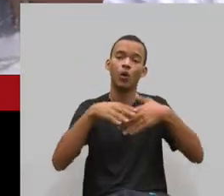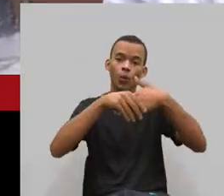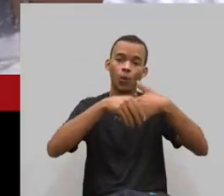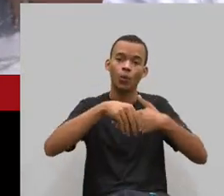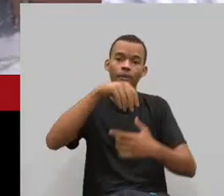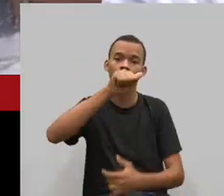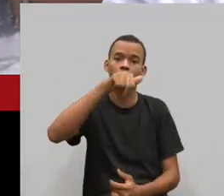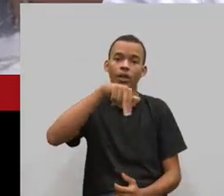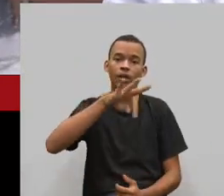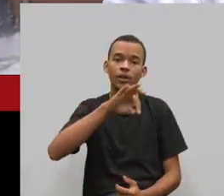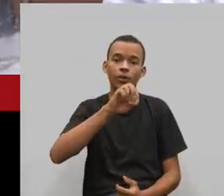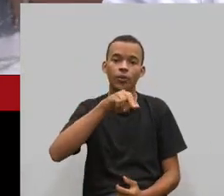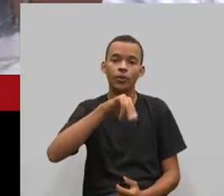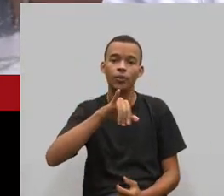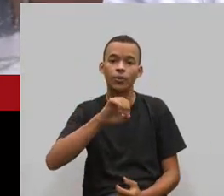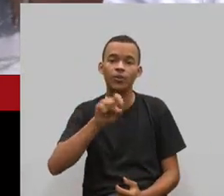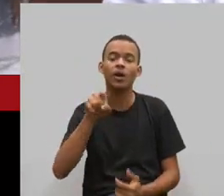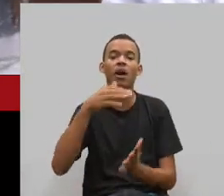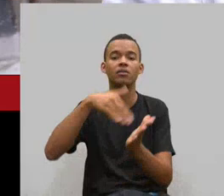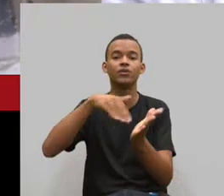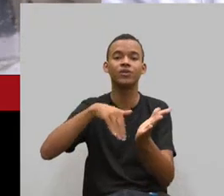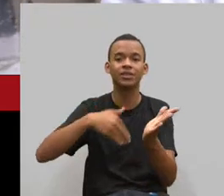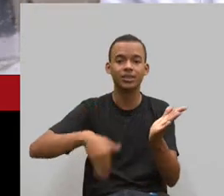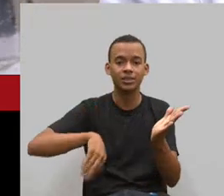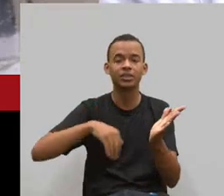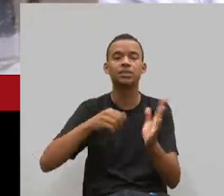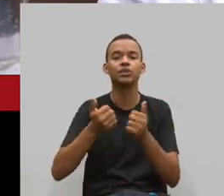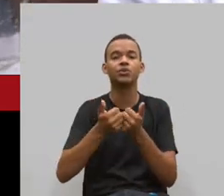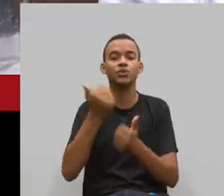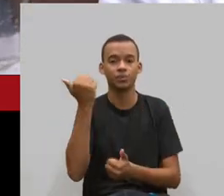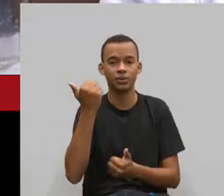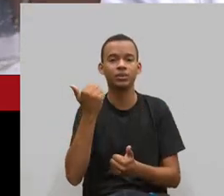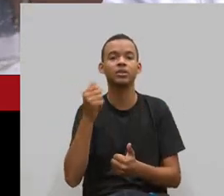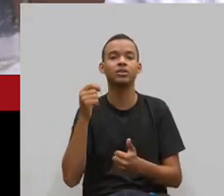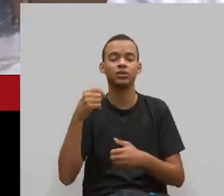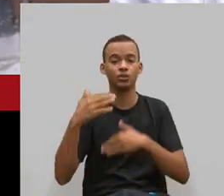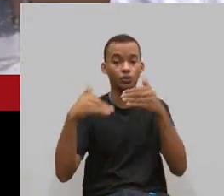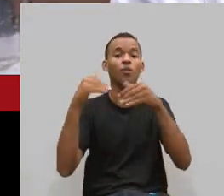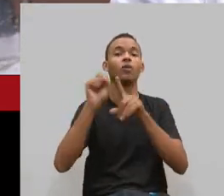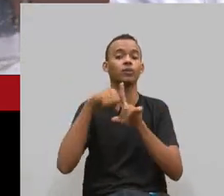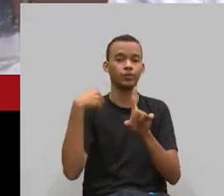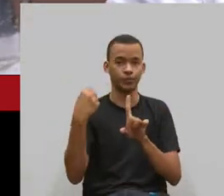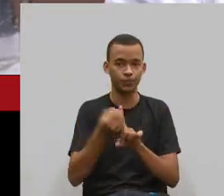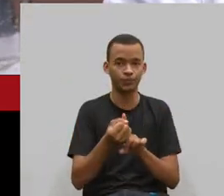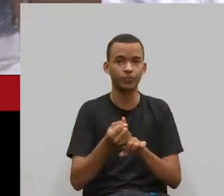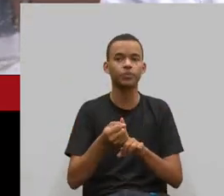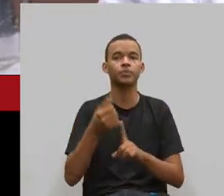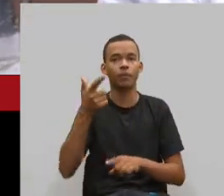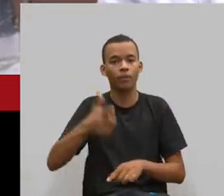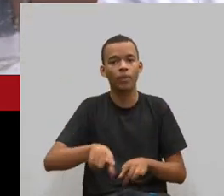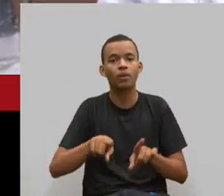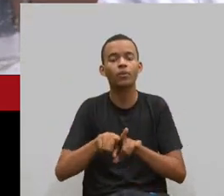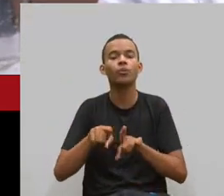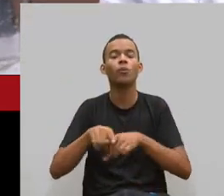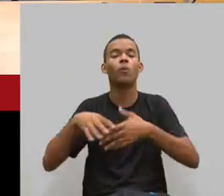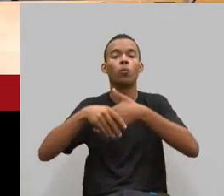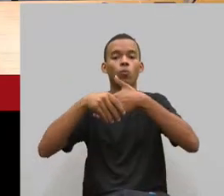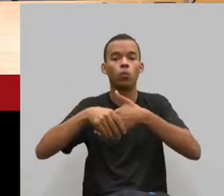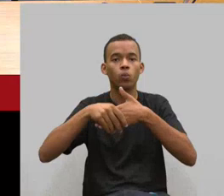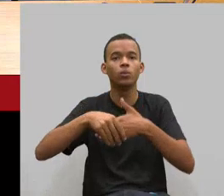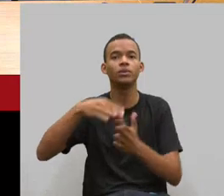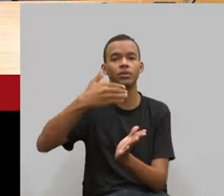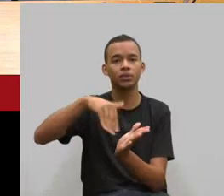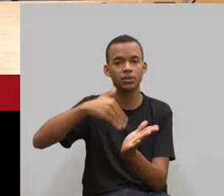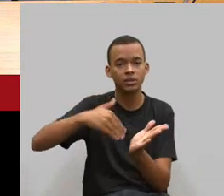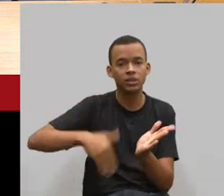subsecretário eh de esportes da Secretaria de Estado e Desenvolvimento Social cumprimentar aqui o secretário de esportes e